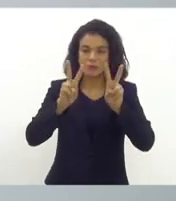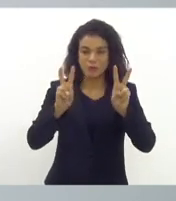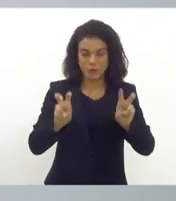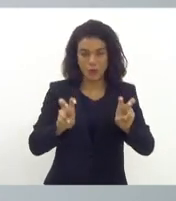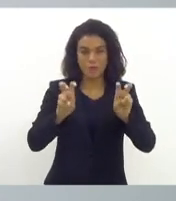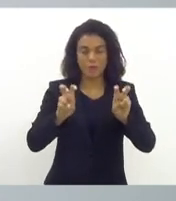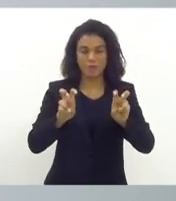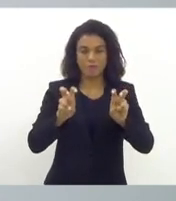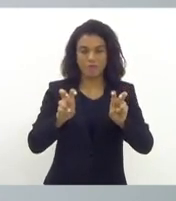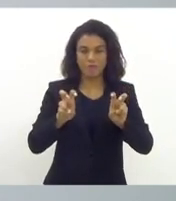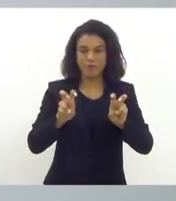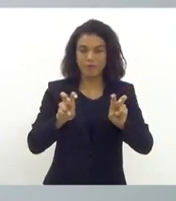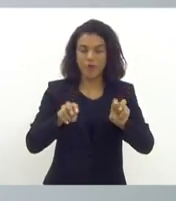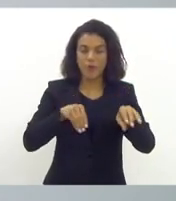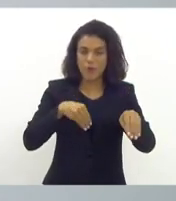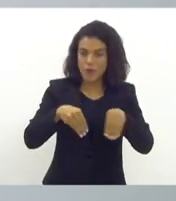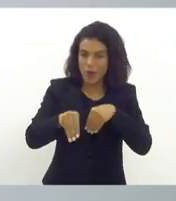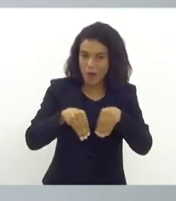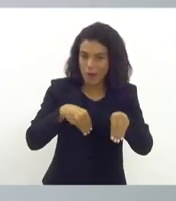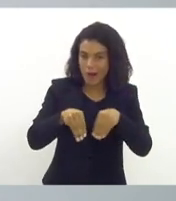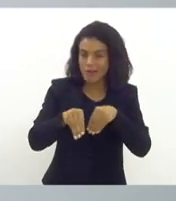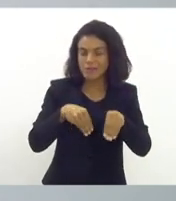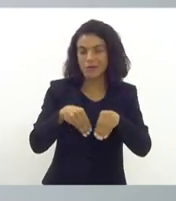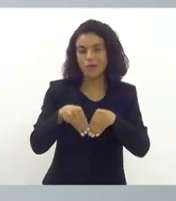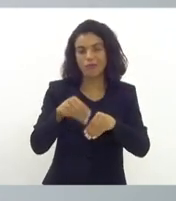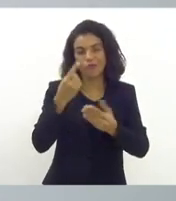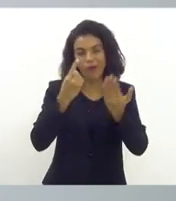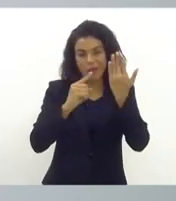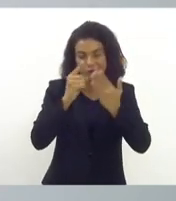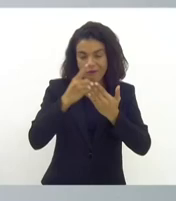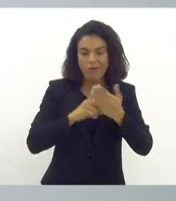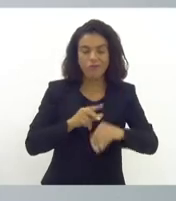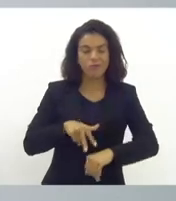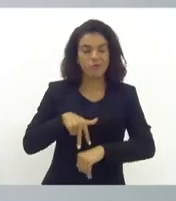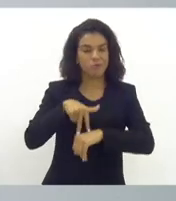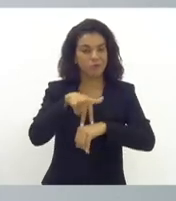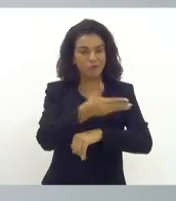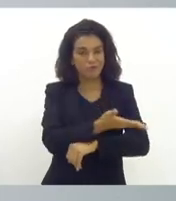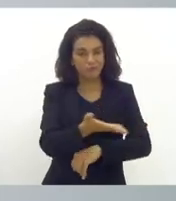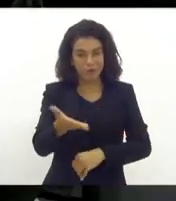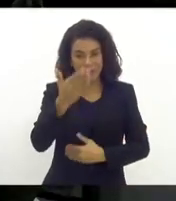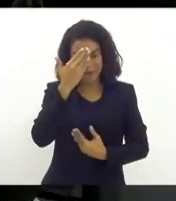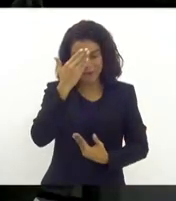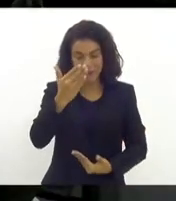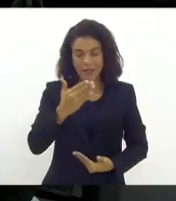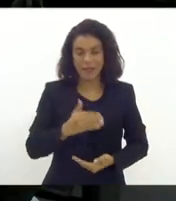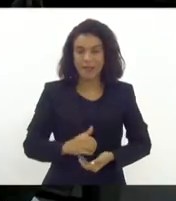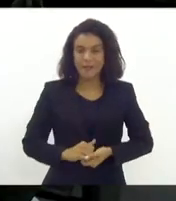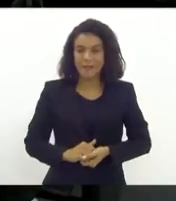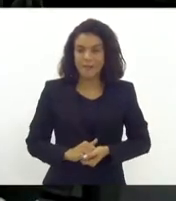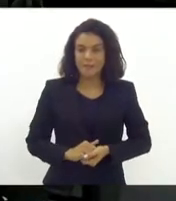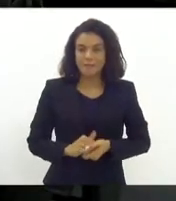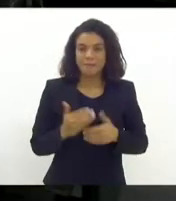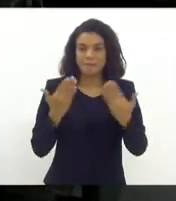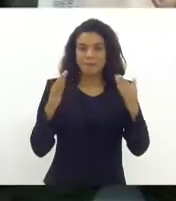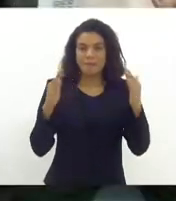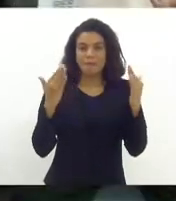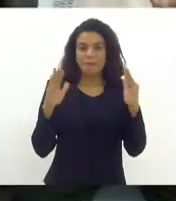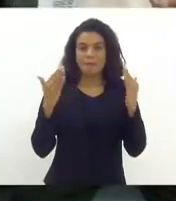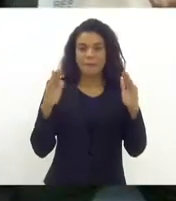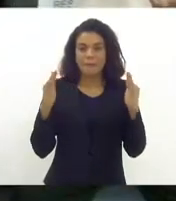que Garanta a o protagonismo do carnaval de rua muito obrigada gente Obrigada Renata